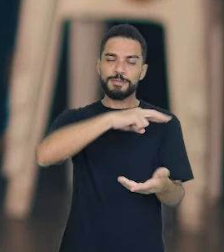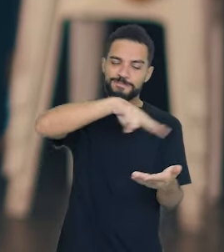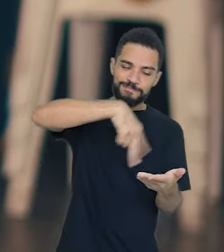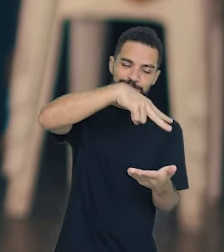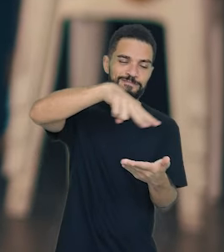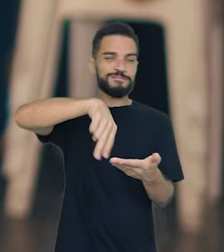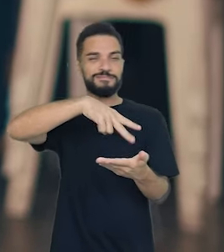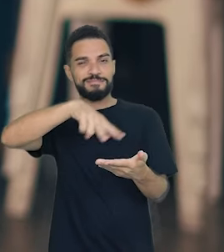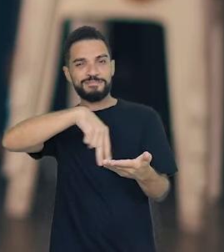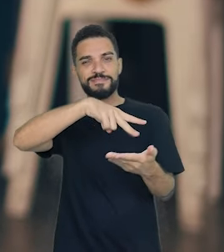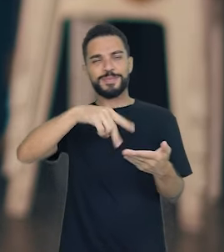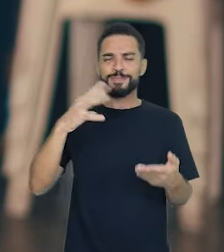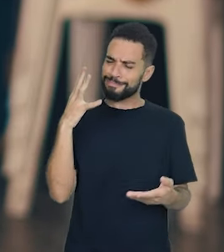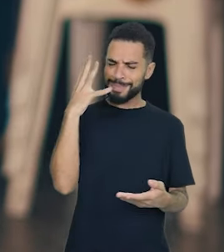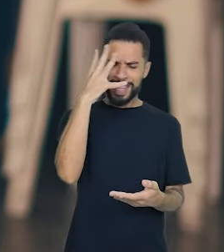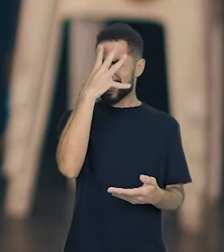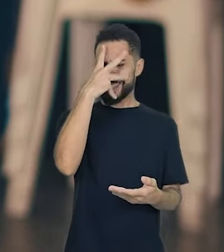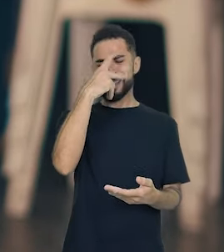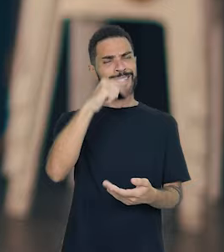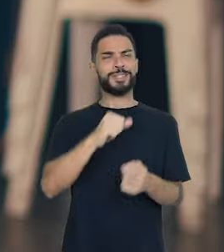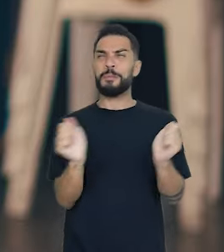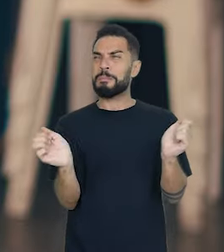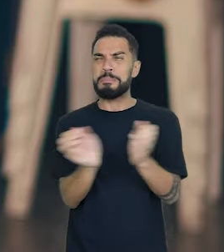dele, entendeu?